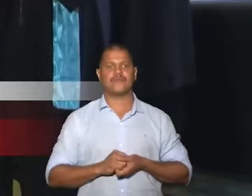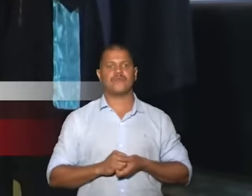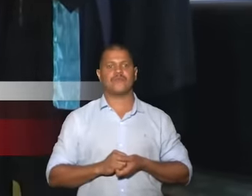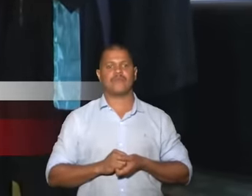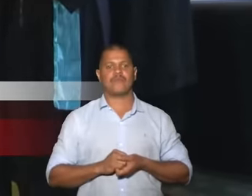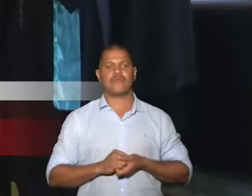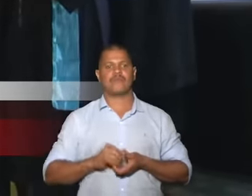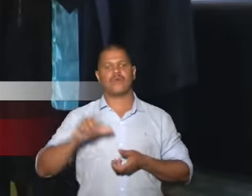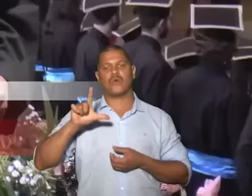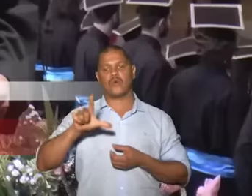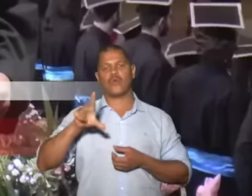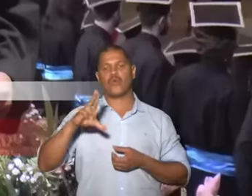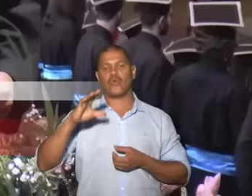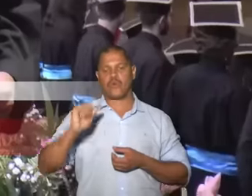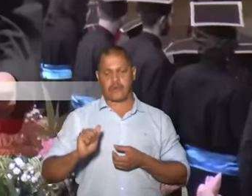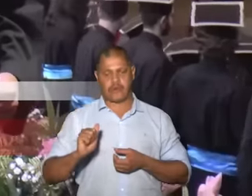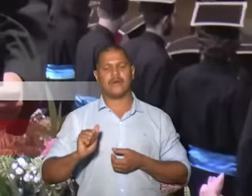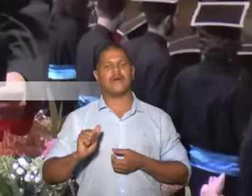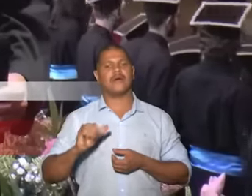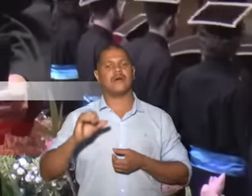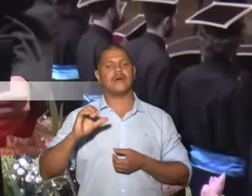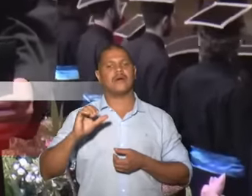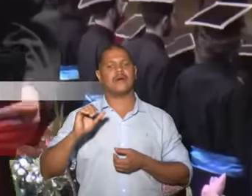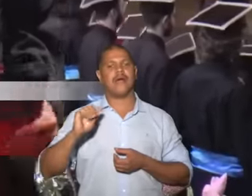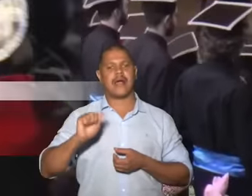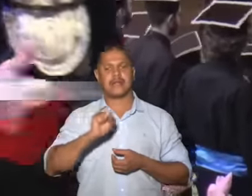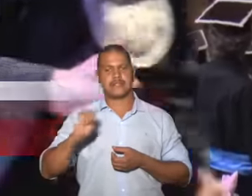Núbia Carvalho Assis.